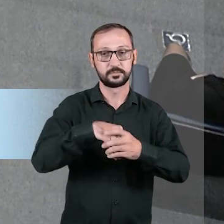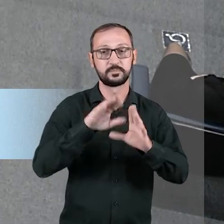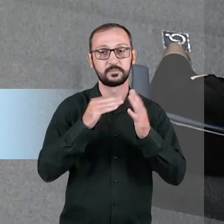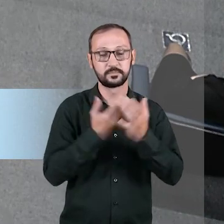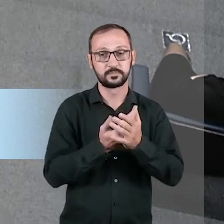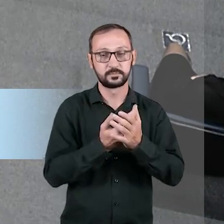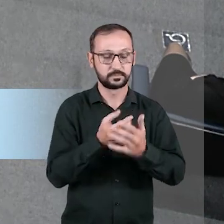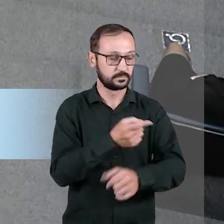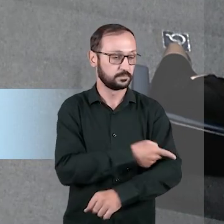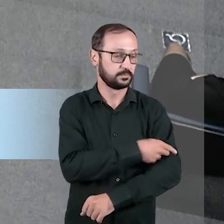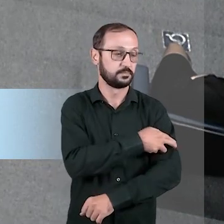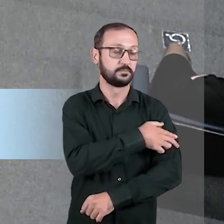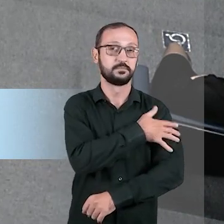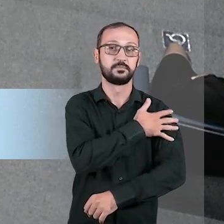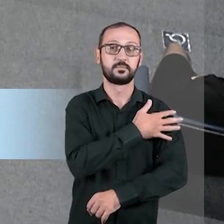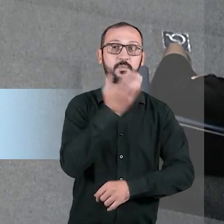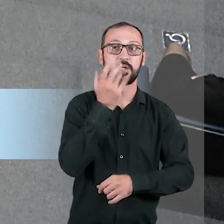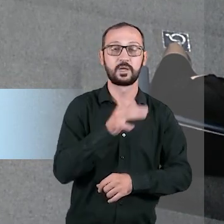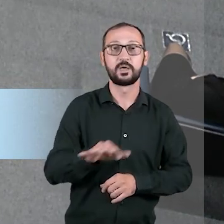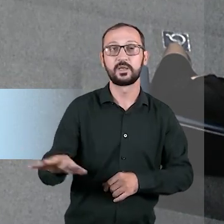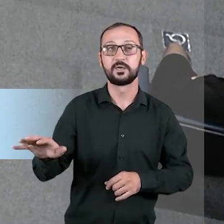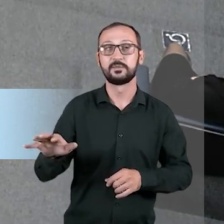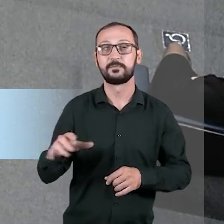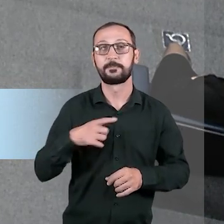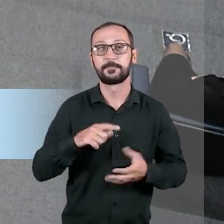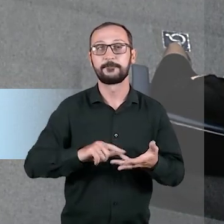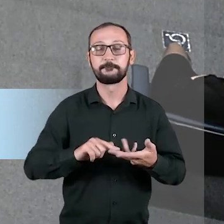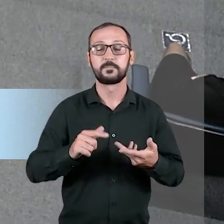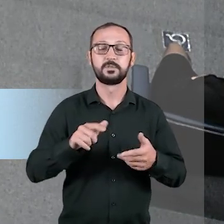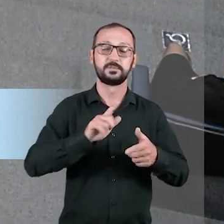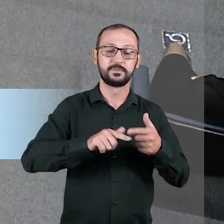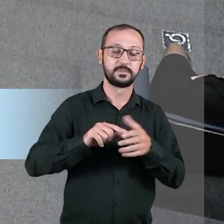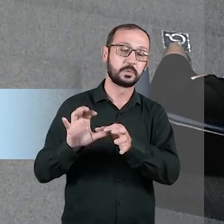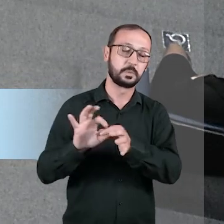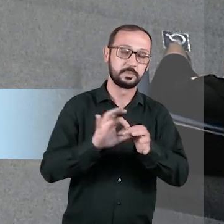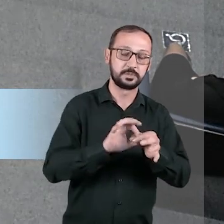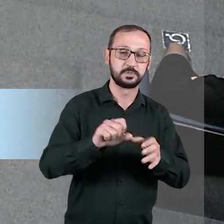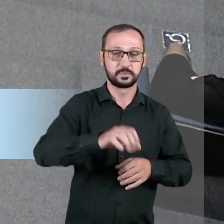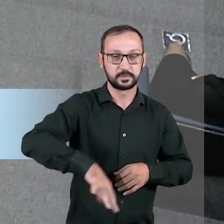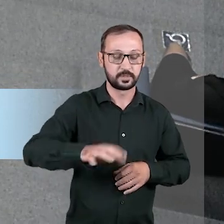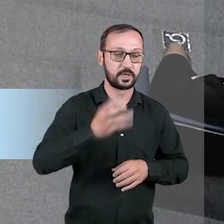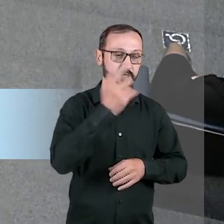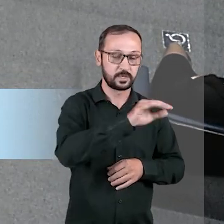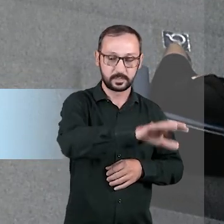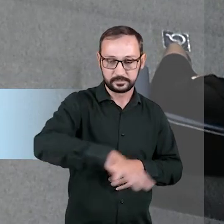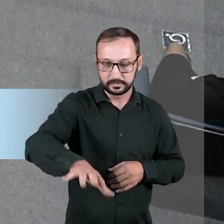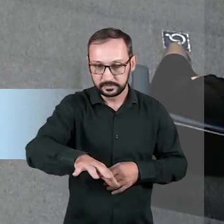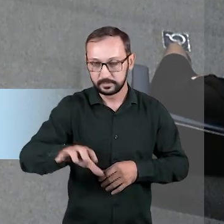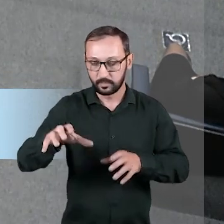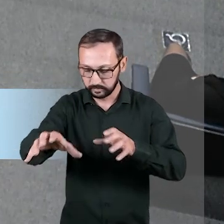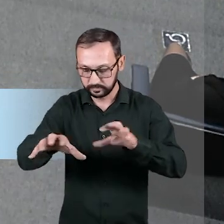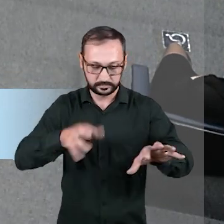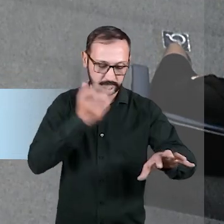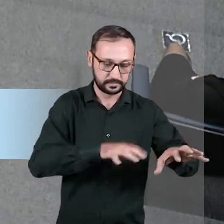Nas escolas, na primária, se toca a criança em diversos contextos sociais. Criança na escola, criança no